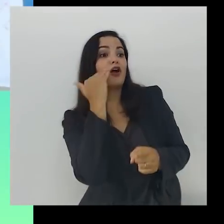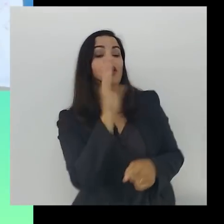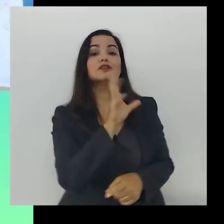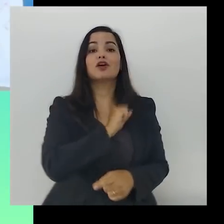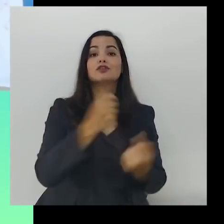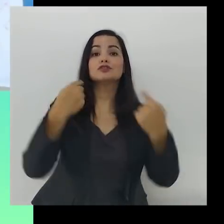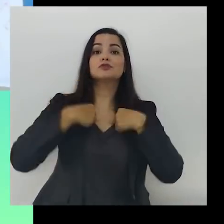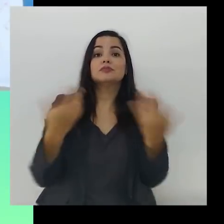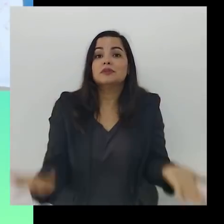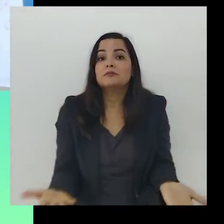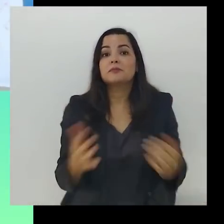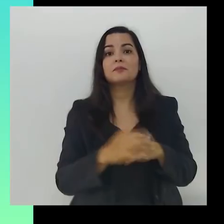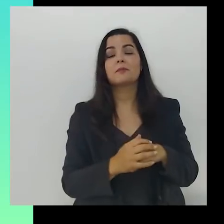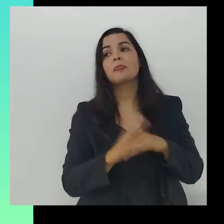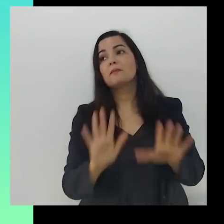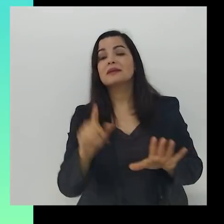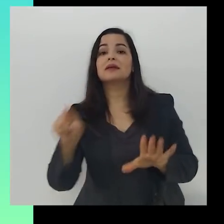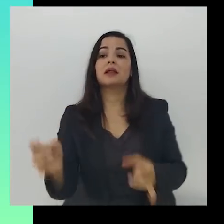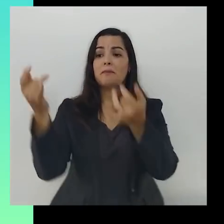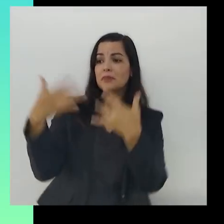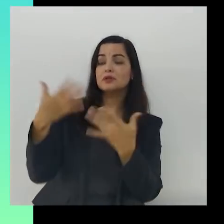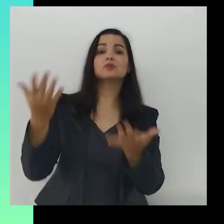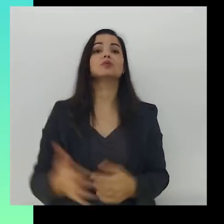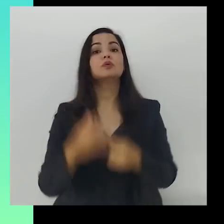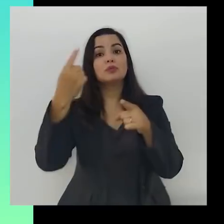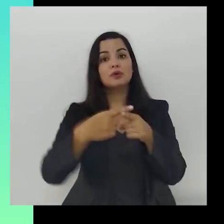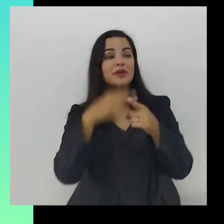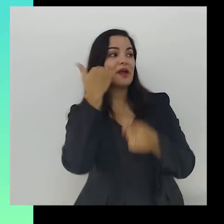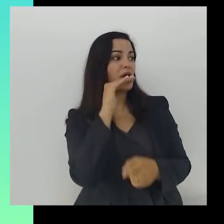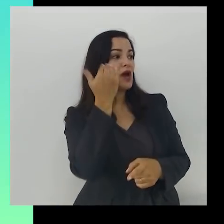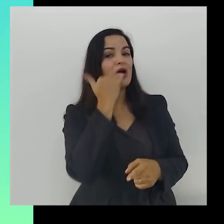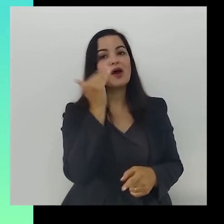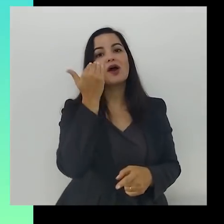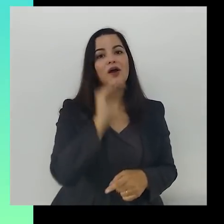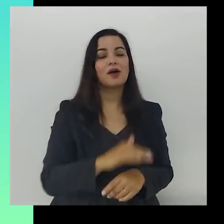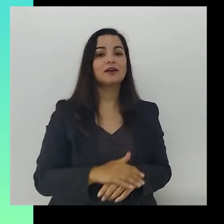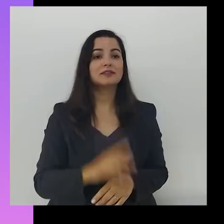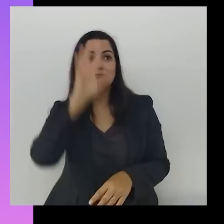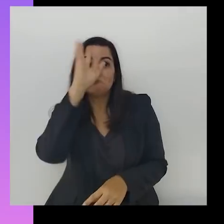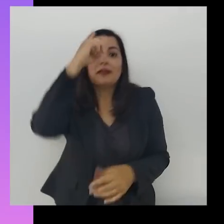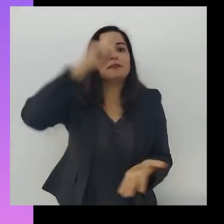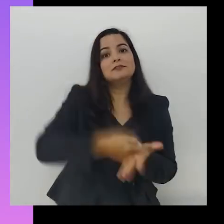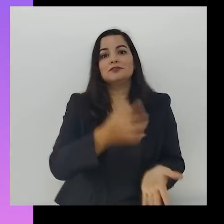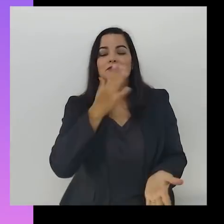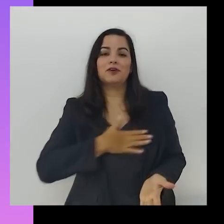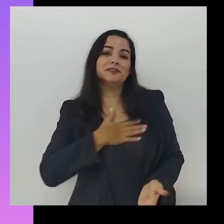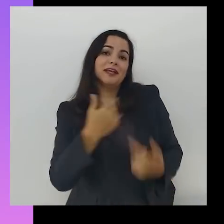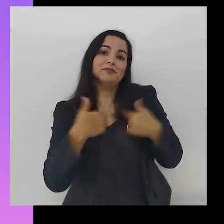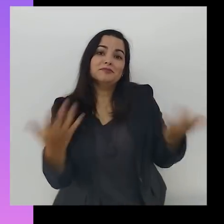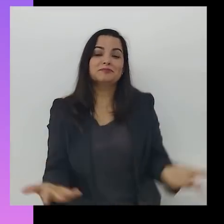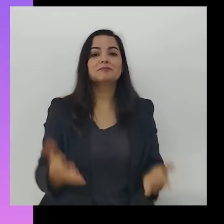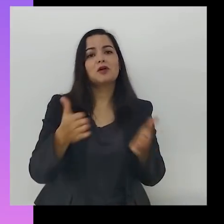A jardineira abandonou meu jardim, porque a rosa resolveu passar de mim. Vou